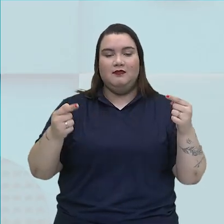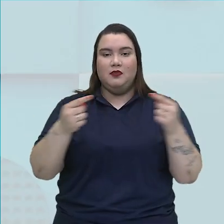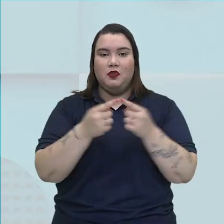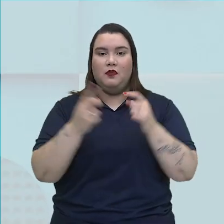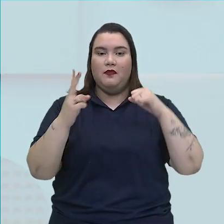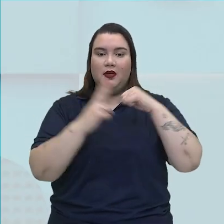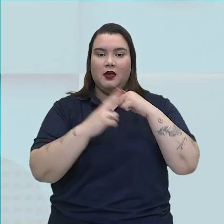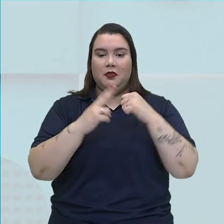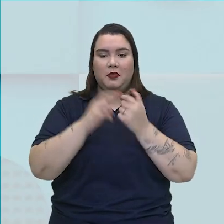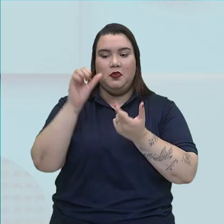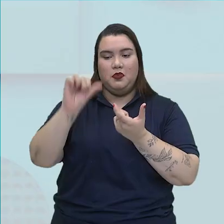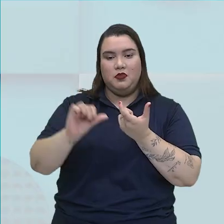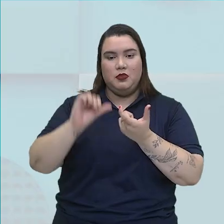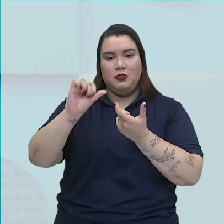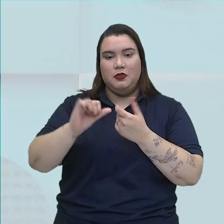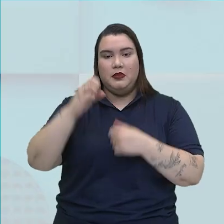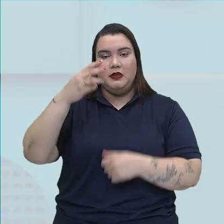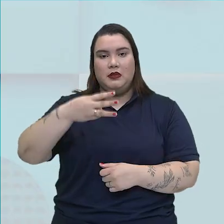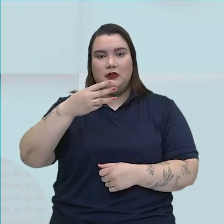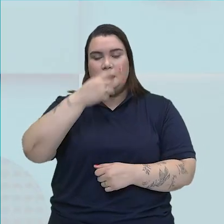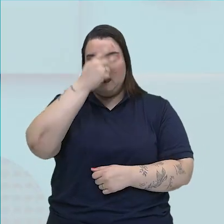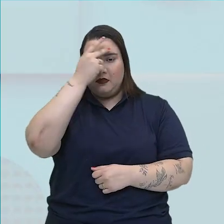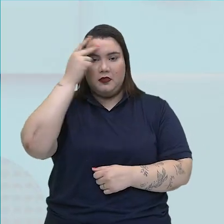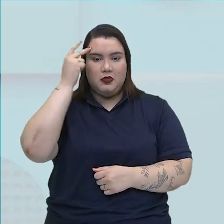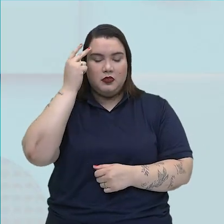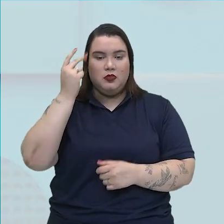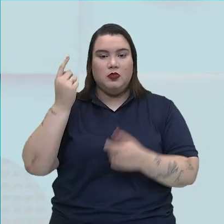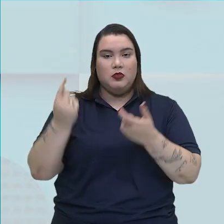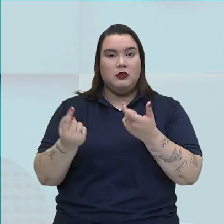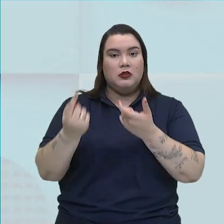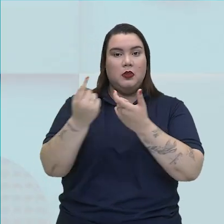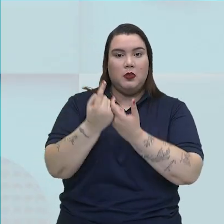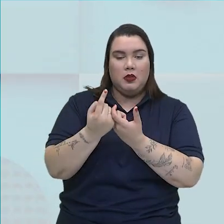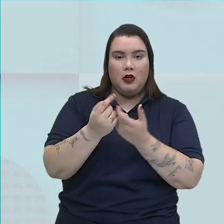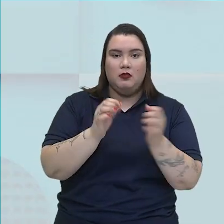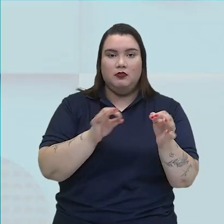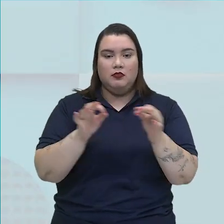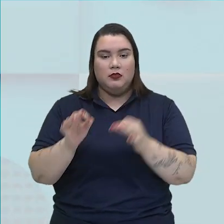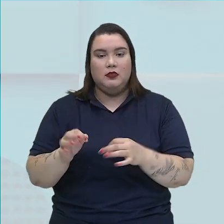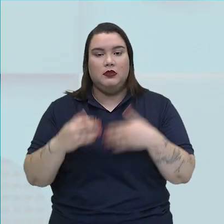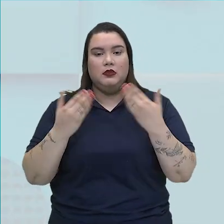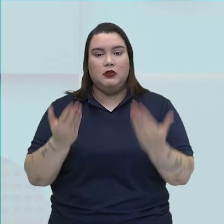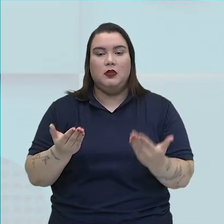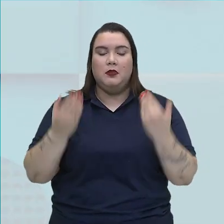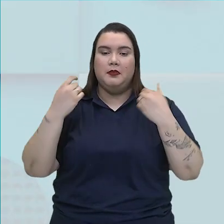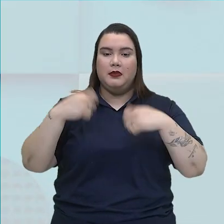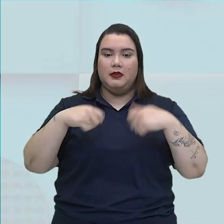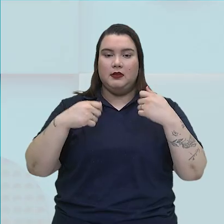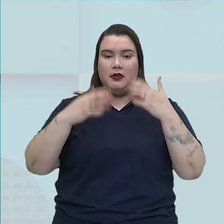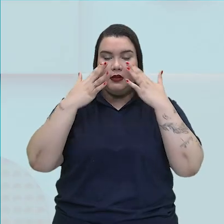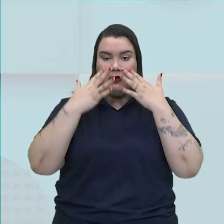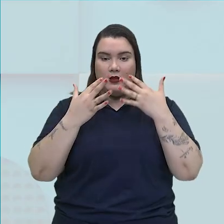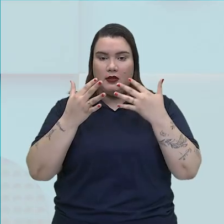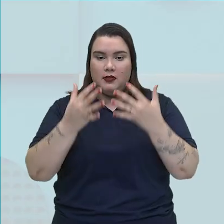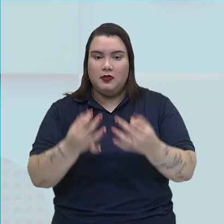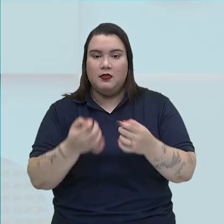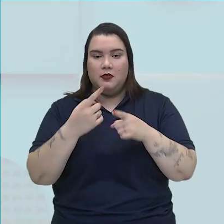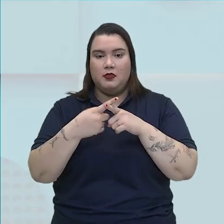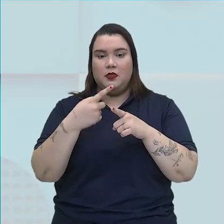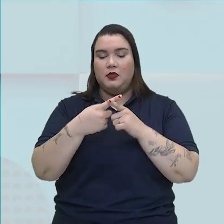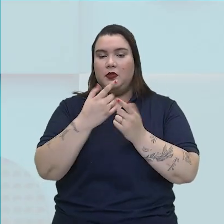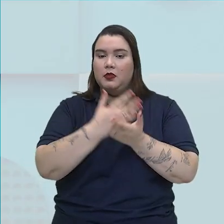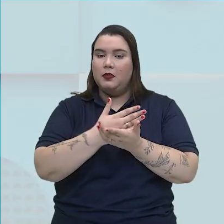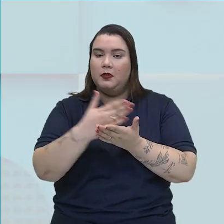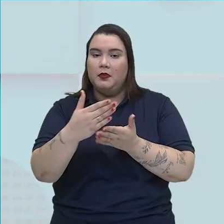os verbos na terceira pessoa do singular nesse tempo verbal. Então, prestem bastante atenção porque nós vamos